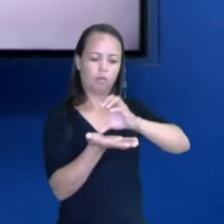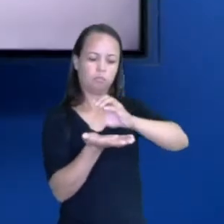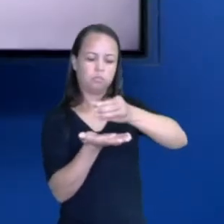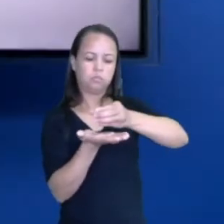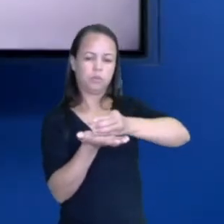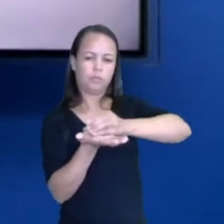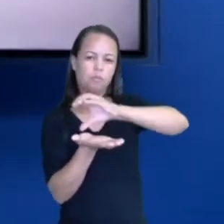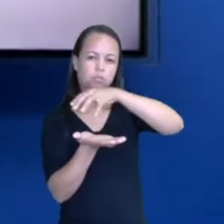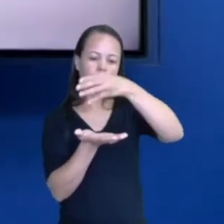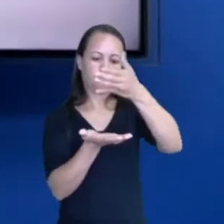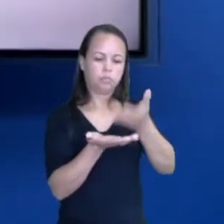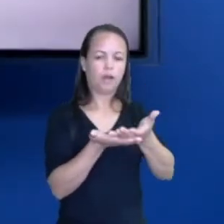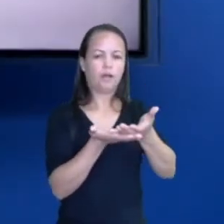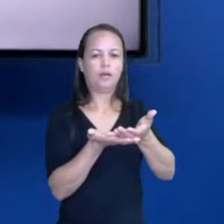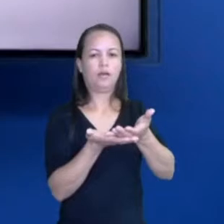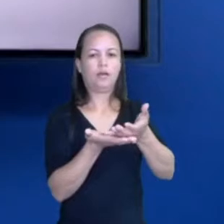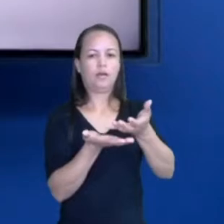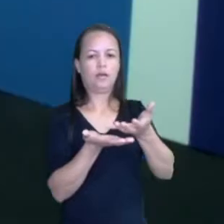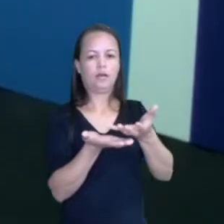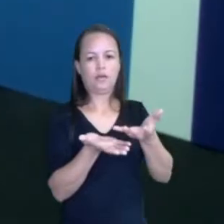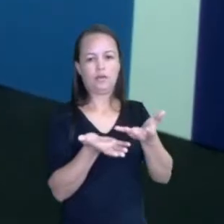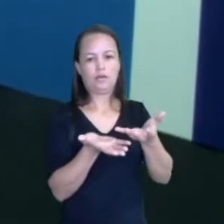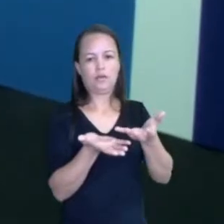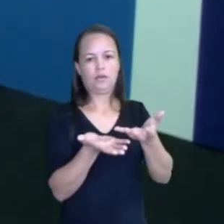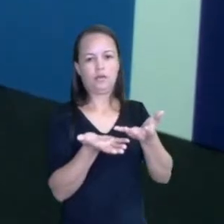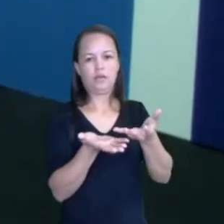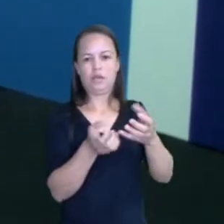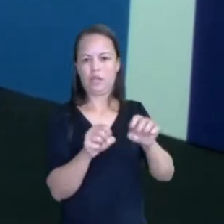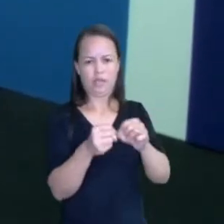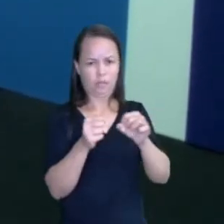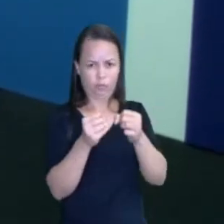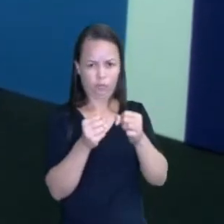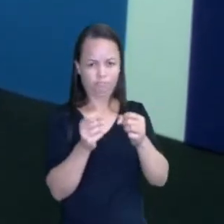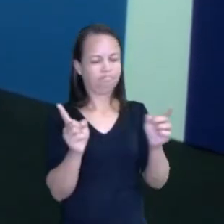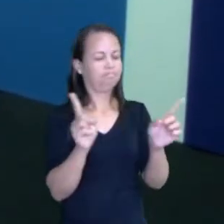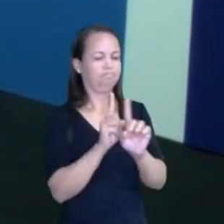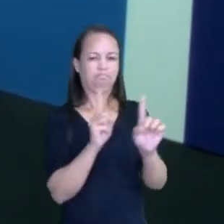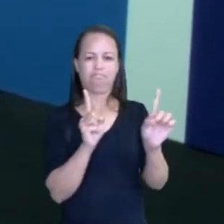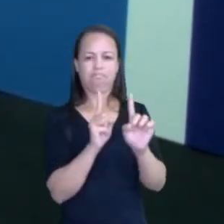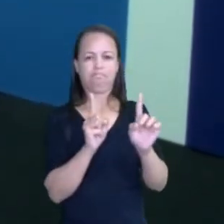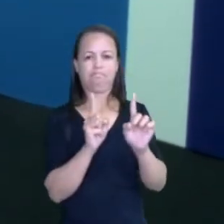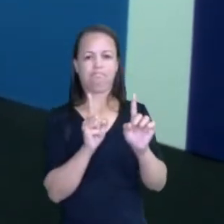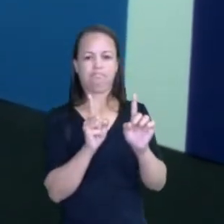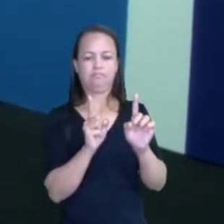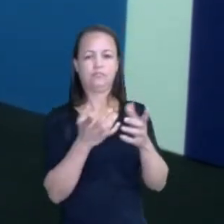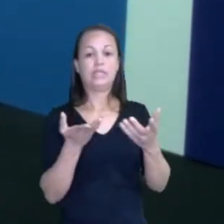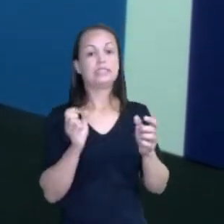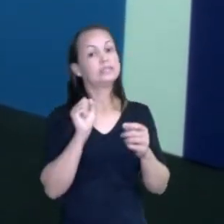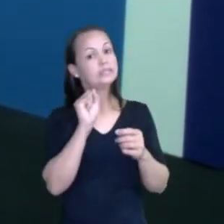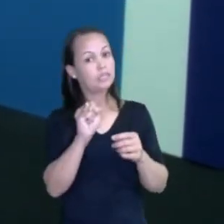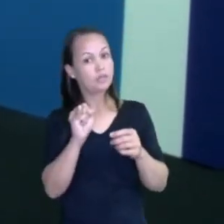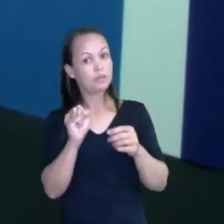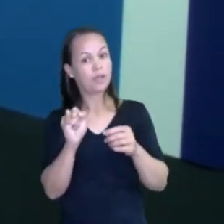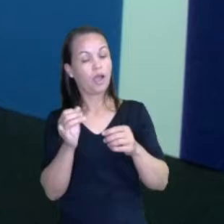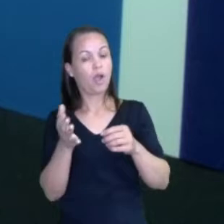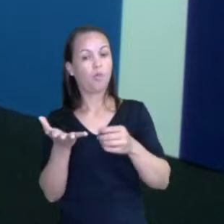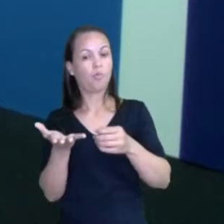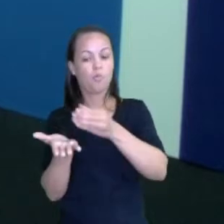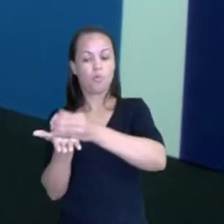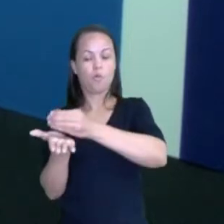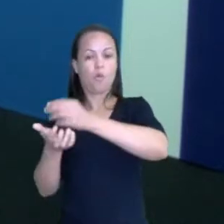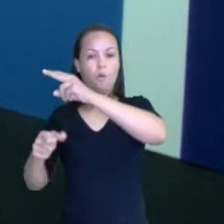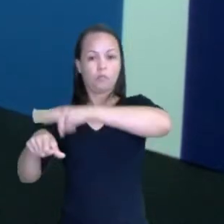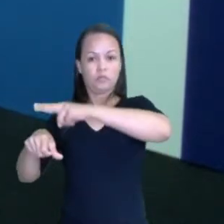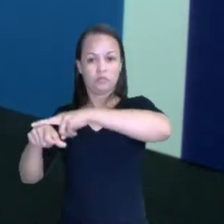certo? Derrubá-lo aqui em cima da mesa, ele não vai quebrar. O copo não quebrou. Agora, se eu pegar esse copinho de vidro